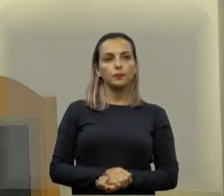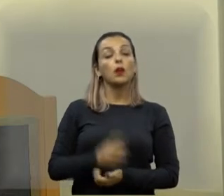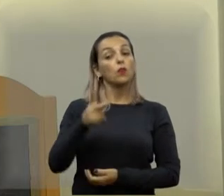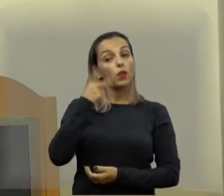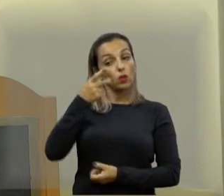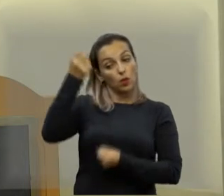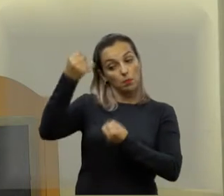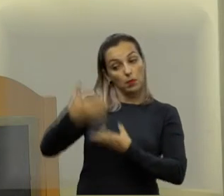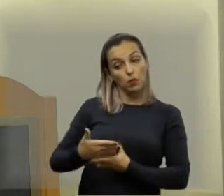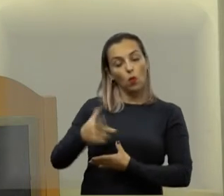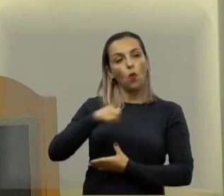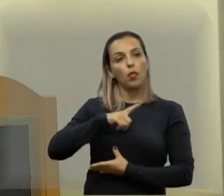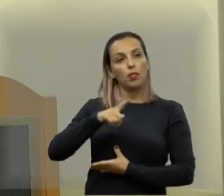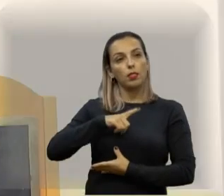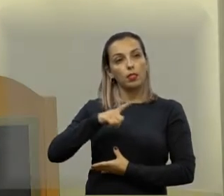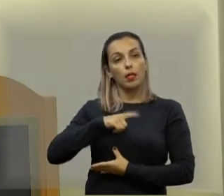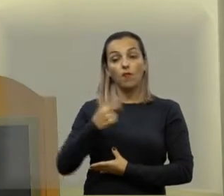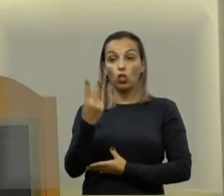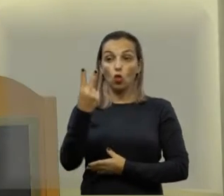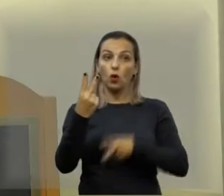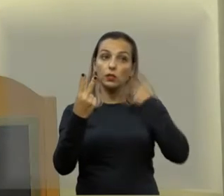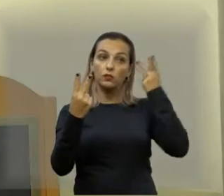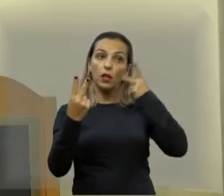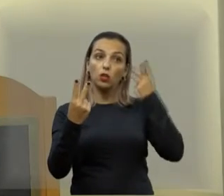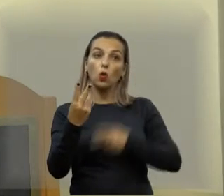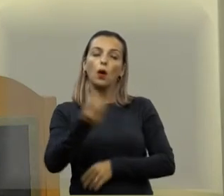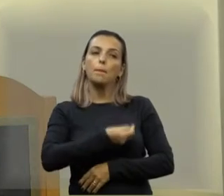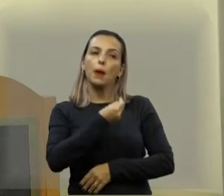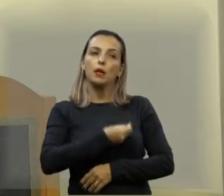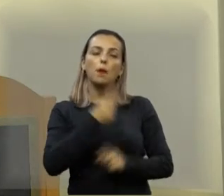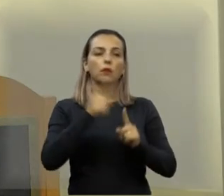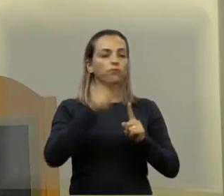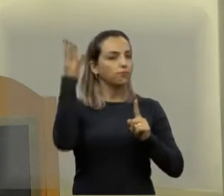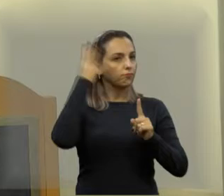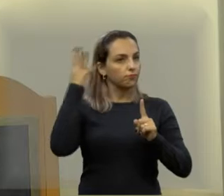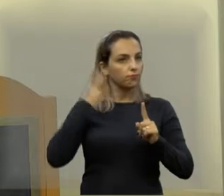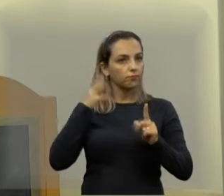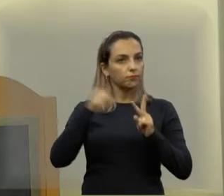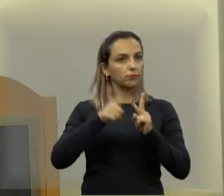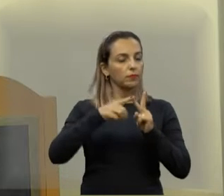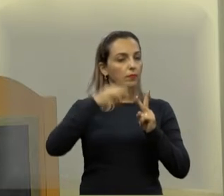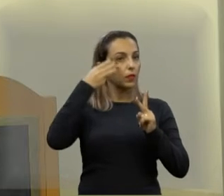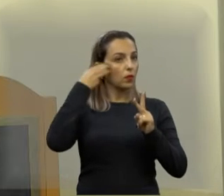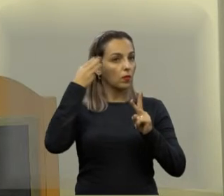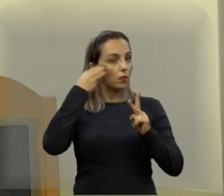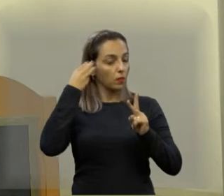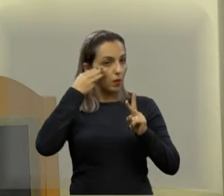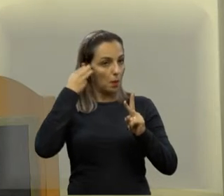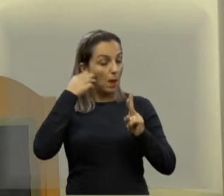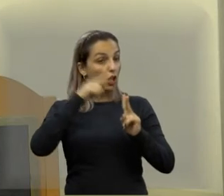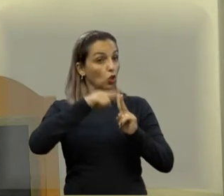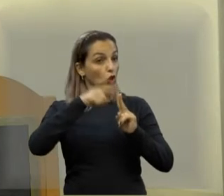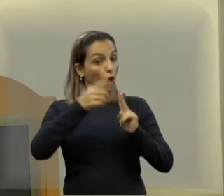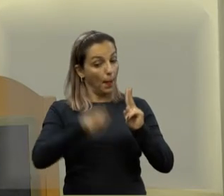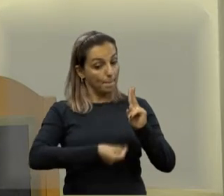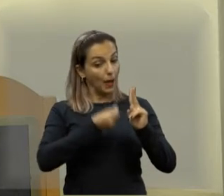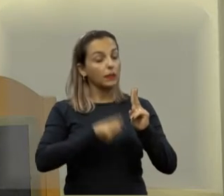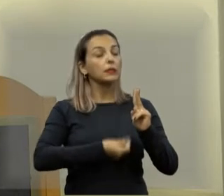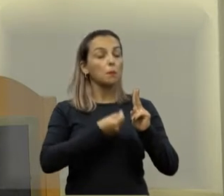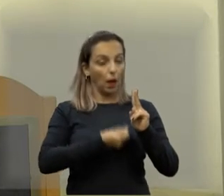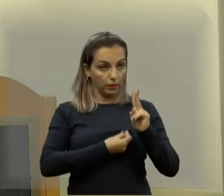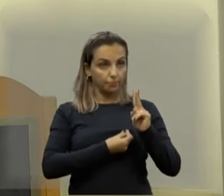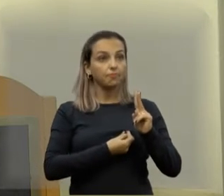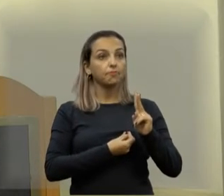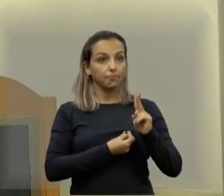disse e foi dois né vereadores participou a Filipa faz quando uma pré-conferência e o Guilherme como ele disse não falar dele ele faz por de duas até